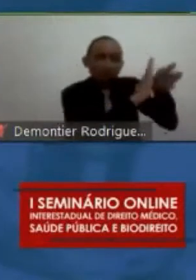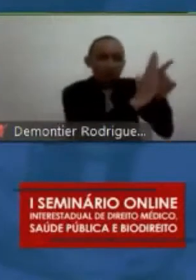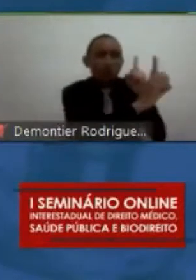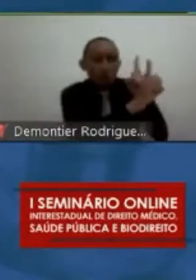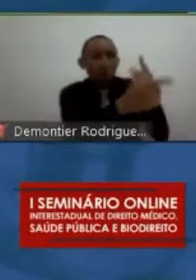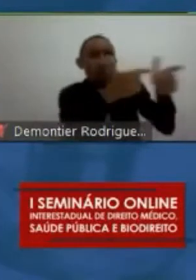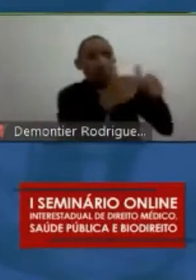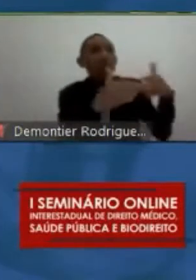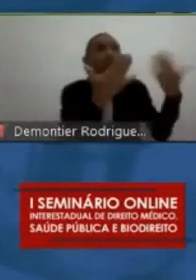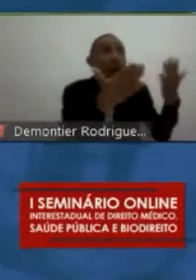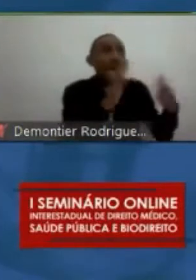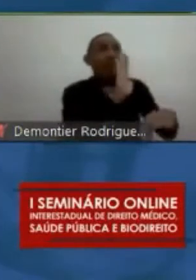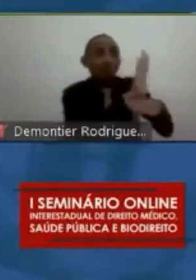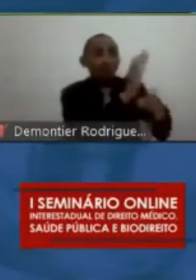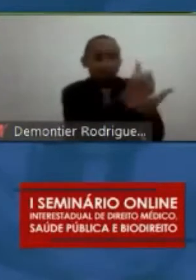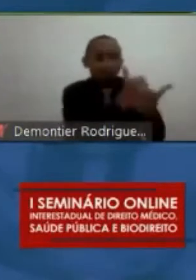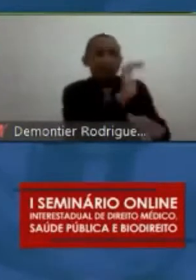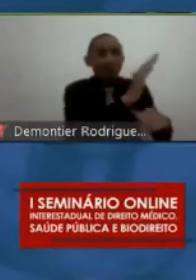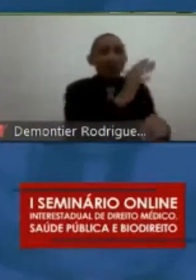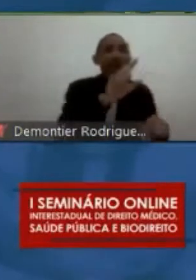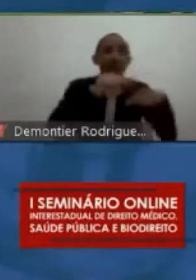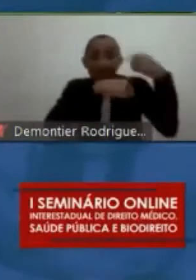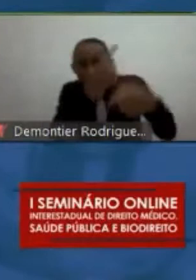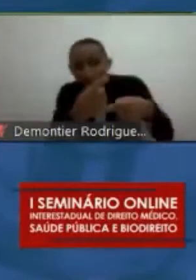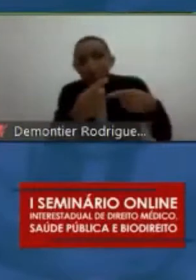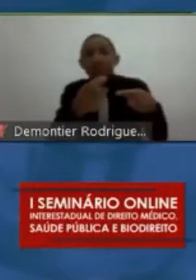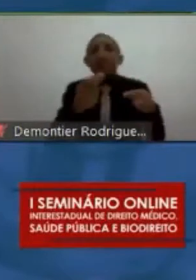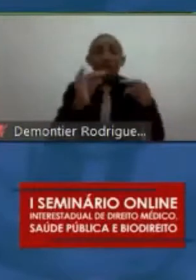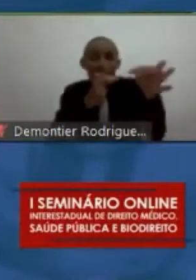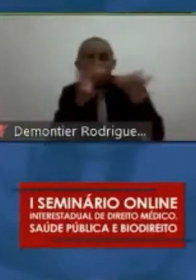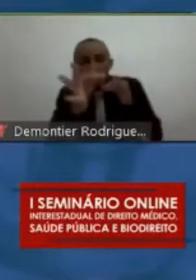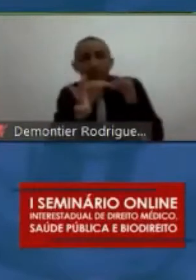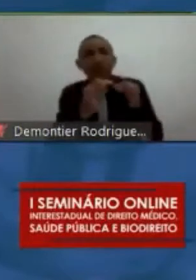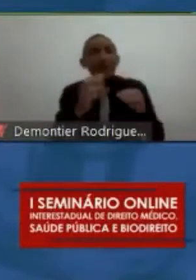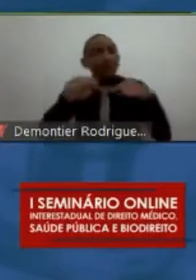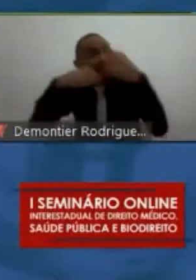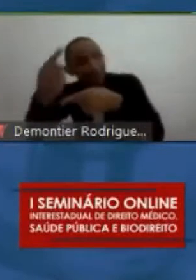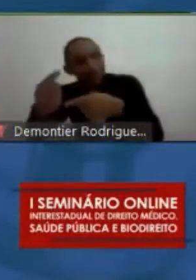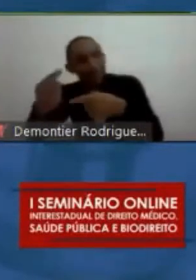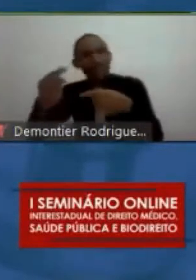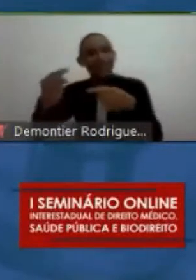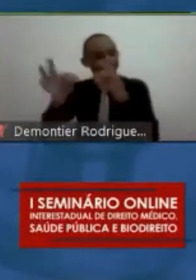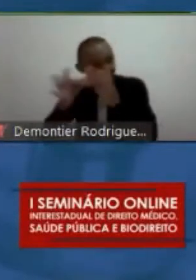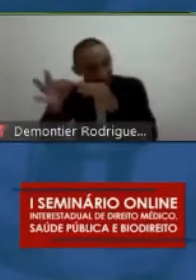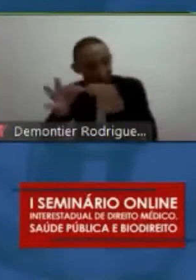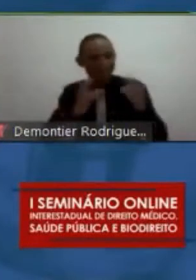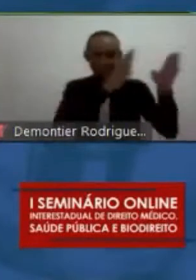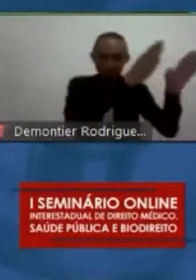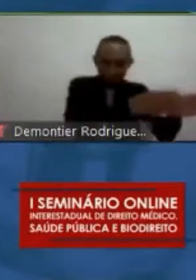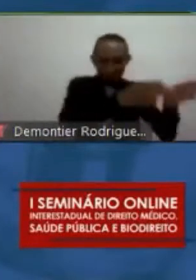ela possa criar mais benefício. E aí, ao final, você criou diversas ações que foram